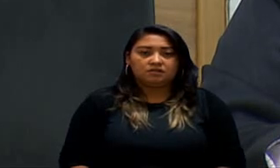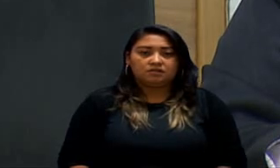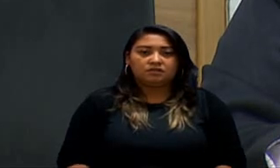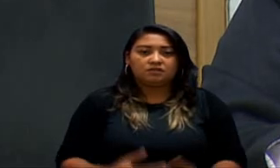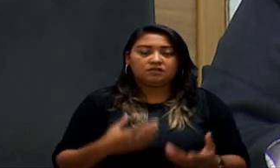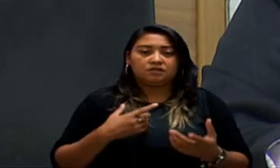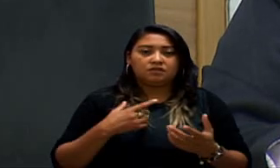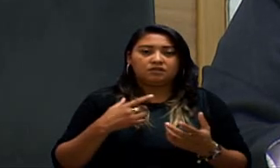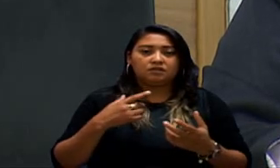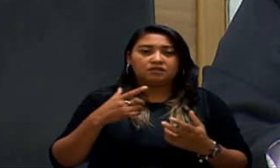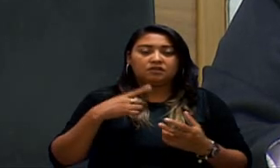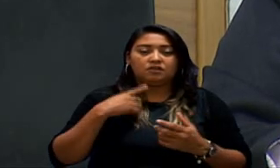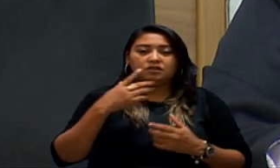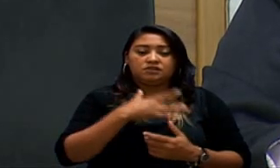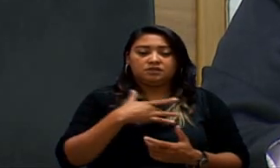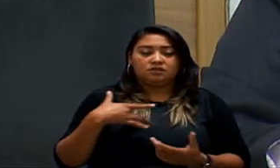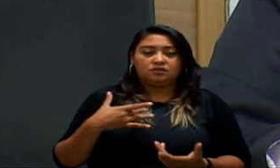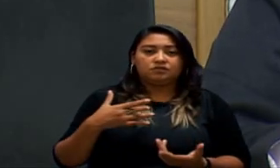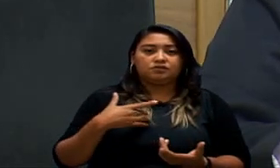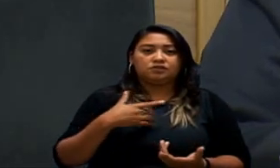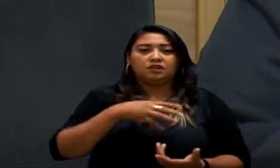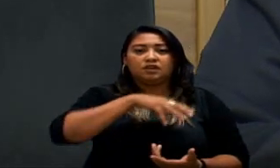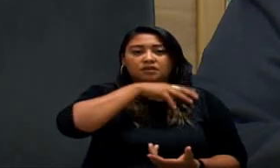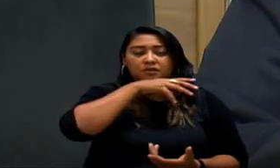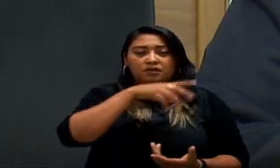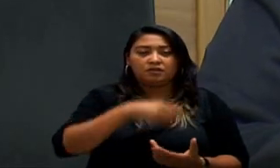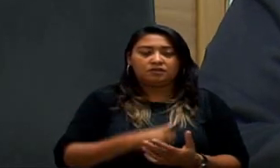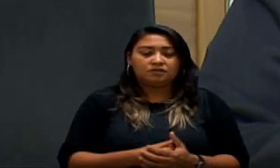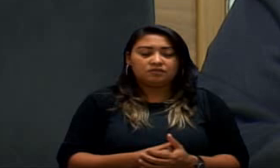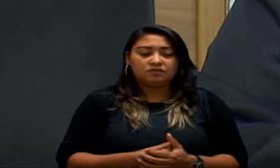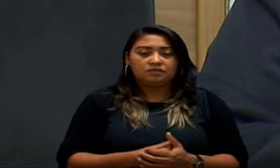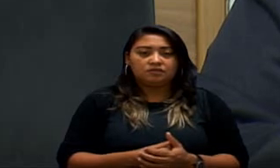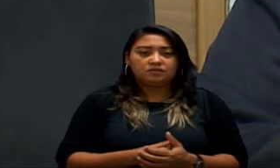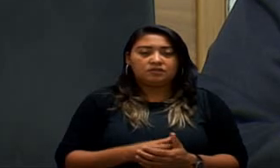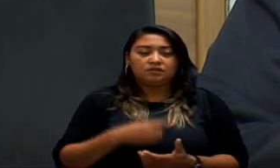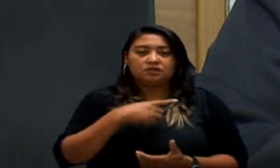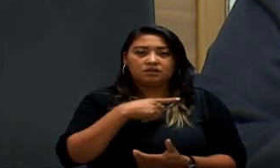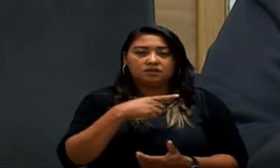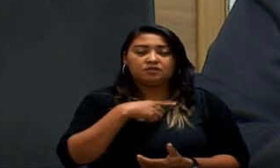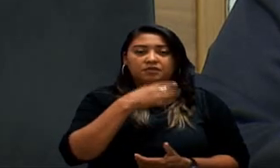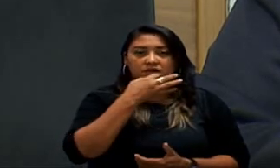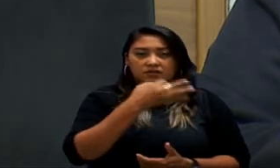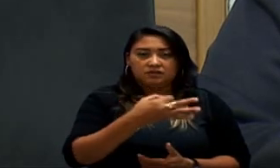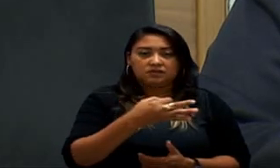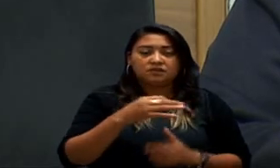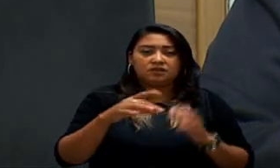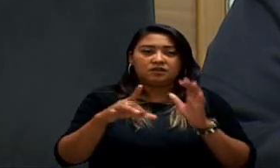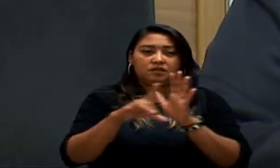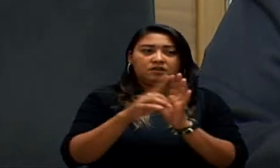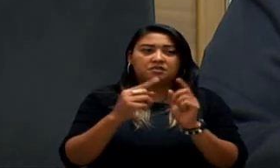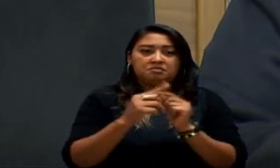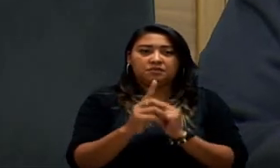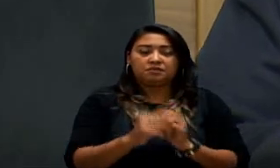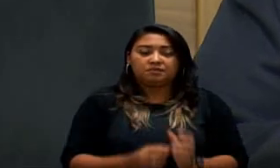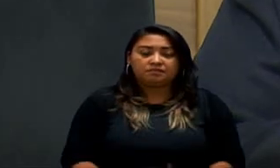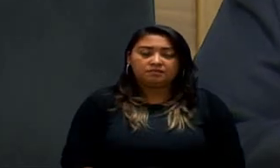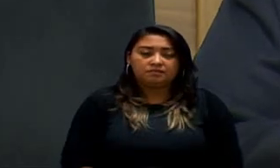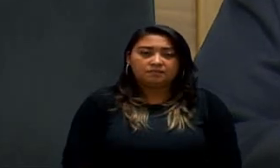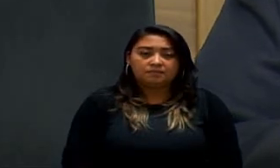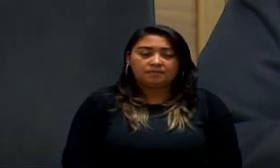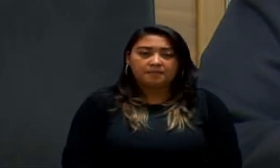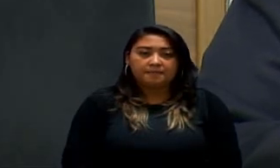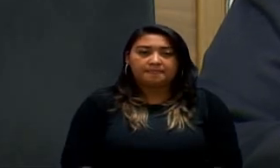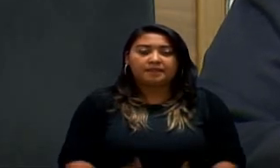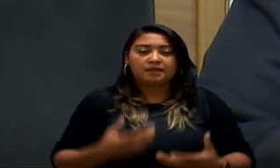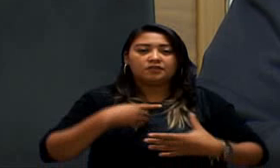Sistema Único de Saúde Animal. Eu coloco, esse tem um parecer pela inconstitucionalidade. Então,